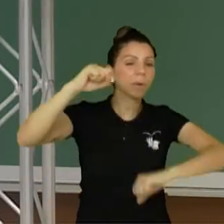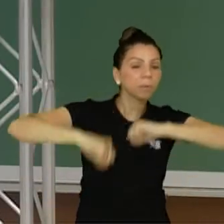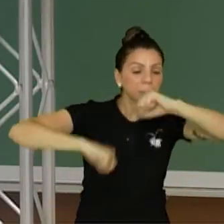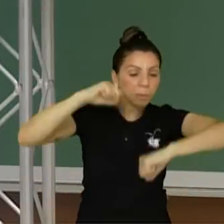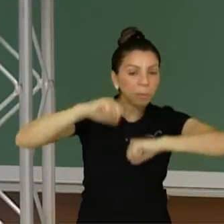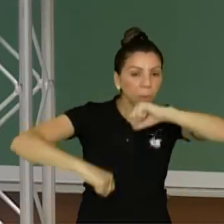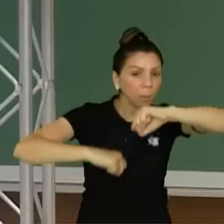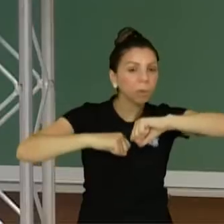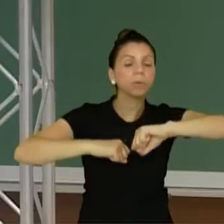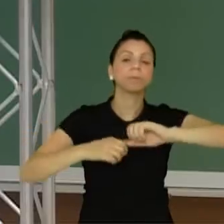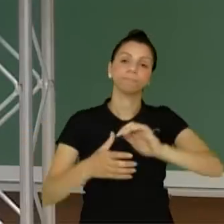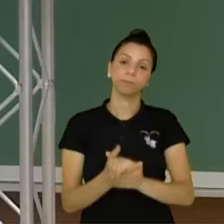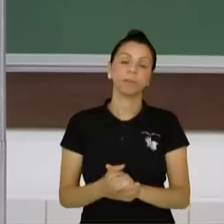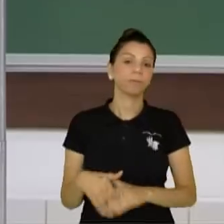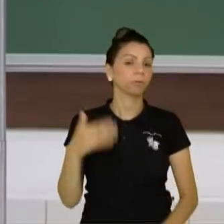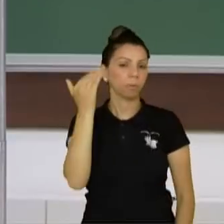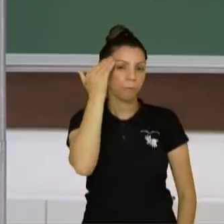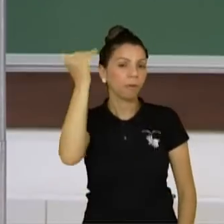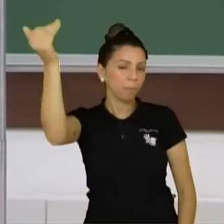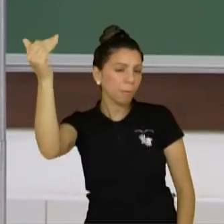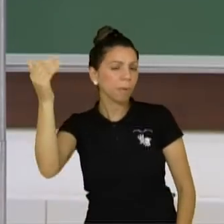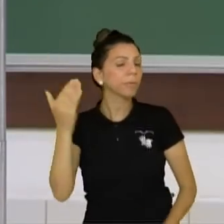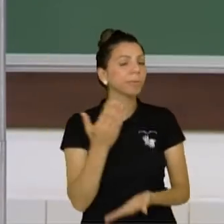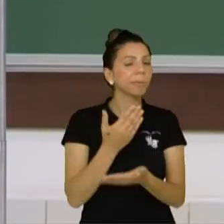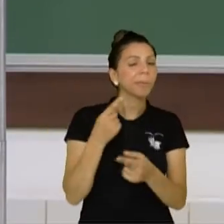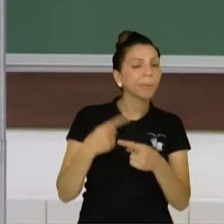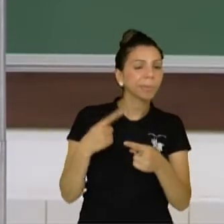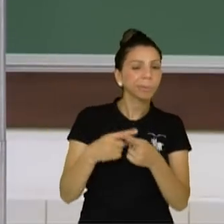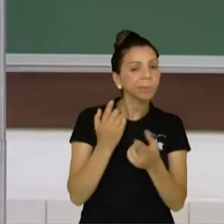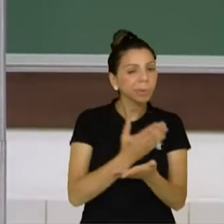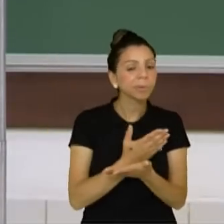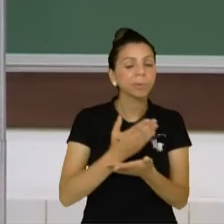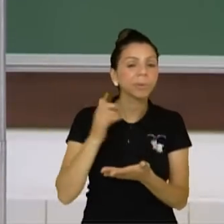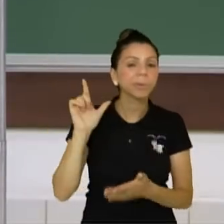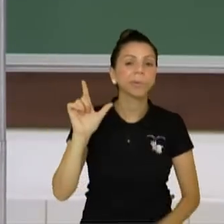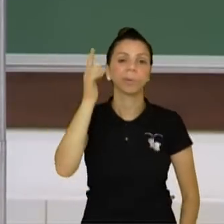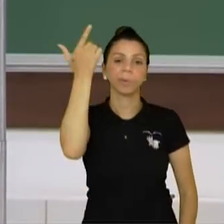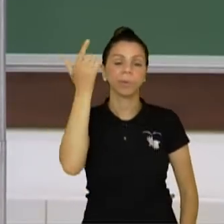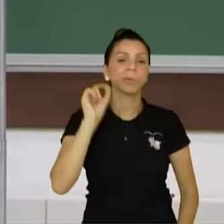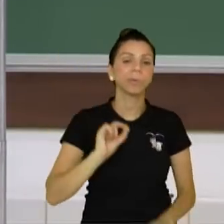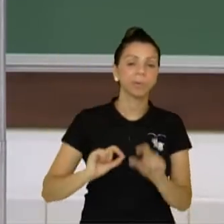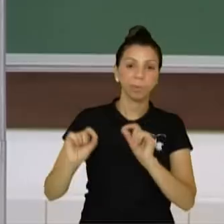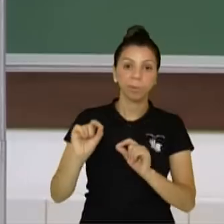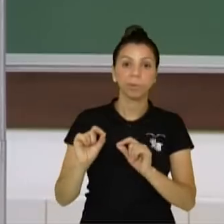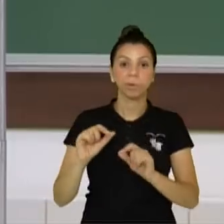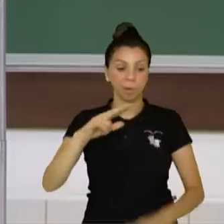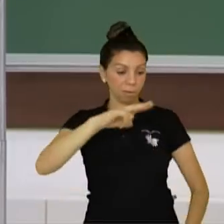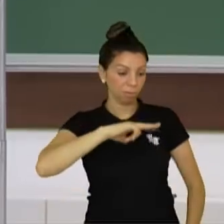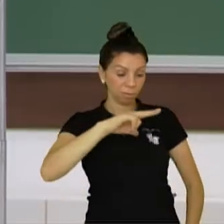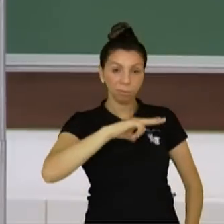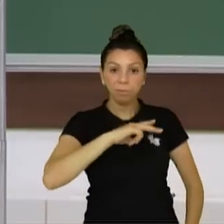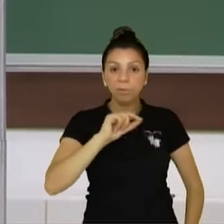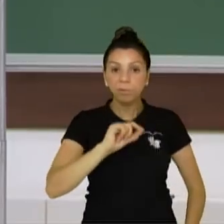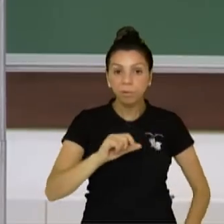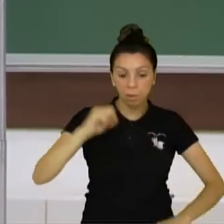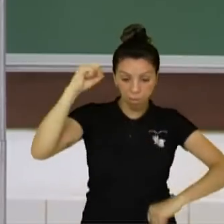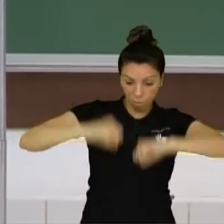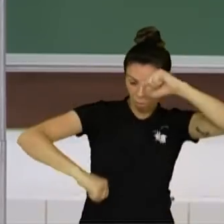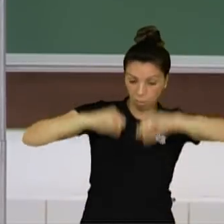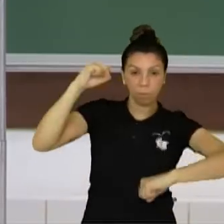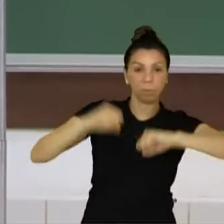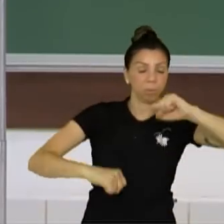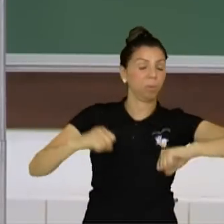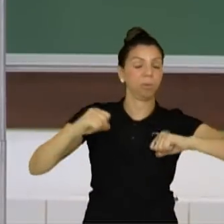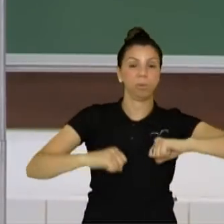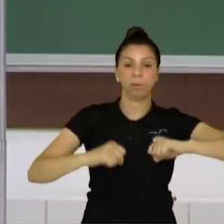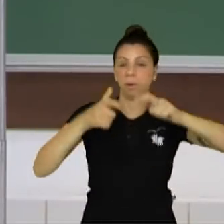se destacaram porque eles conseguiram criar, serem donos de indústrias